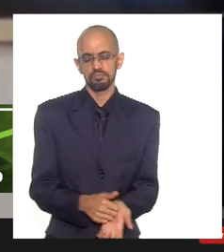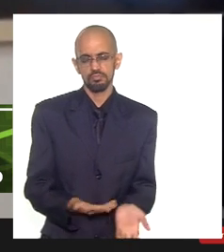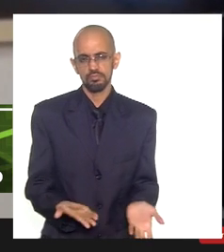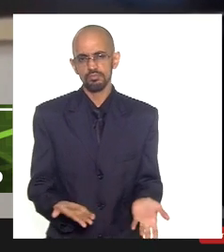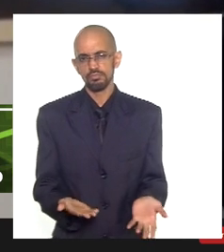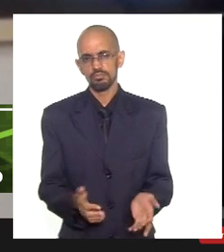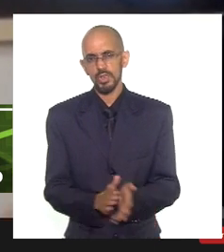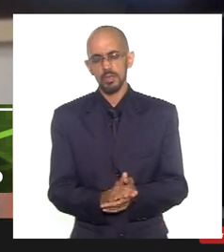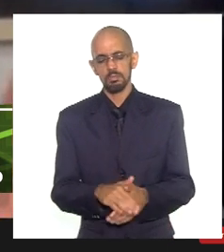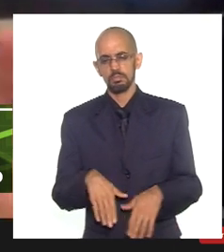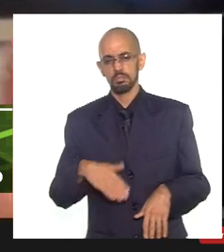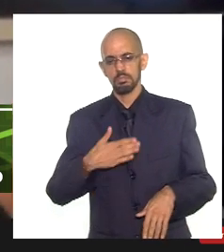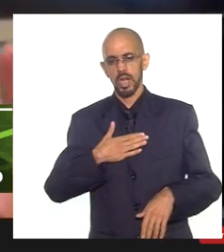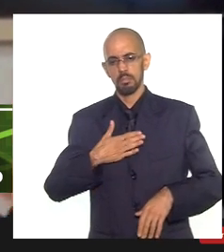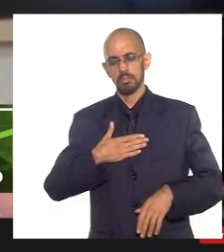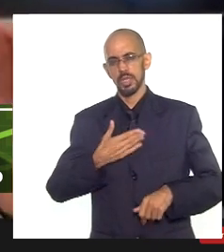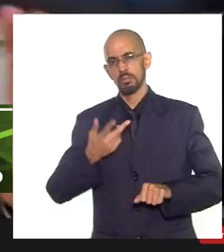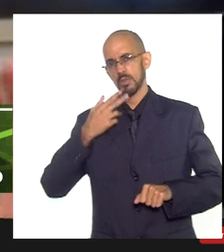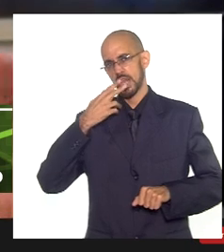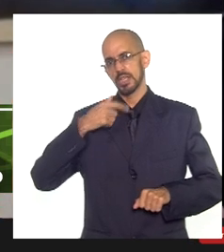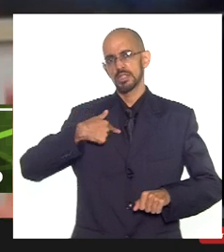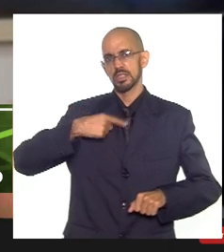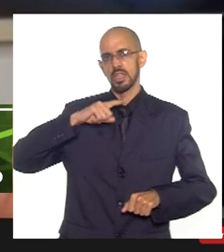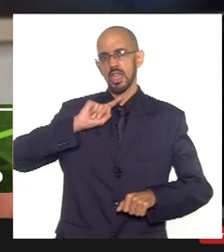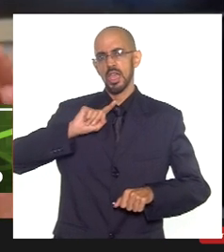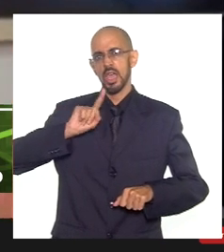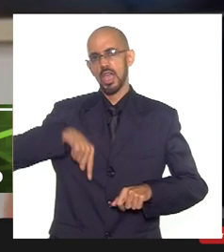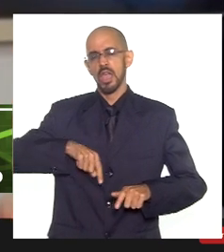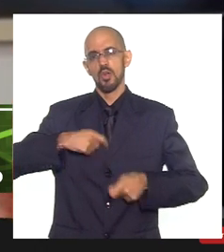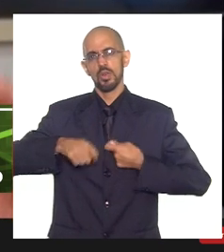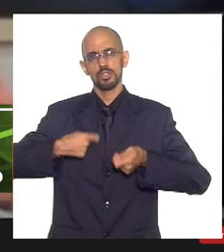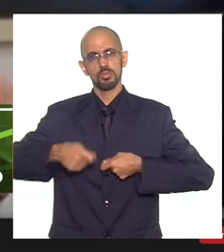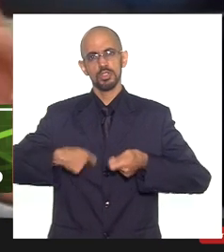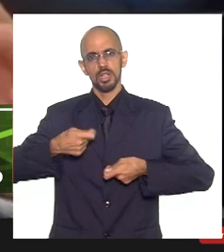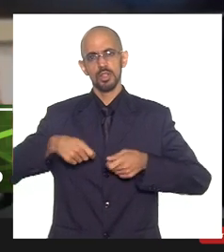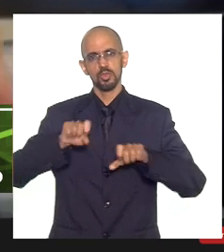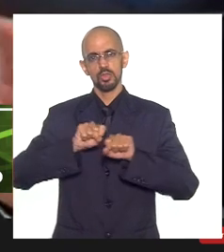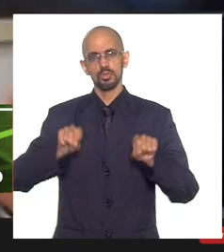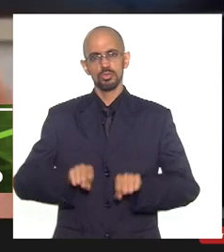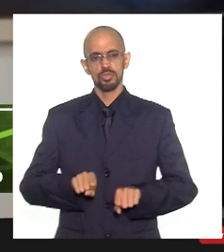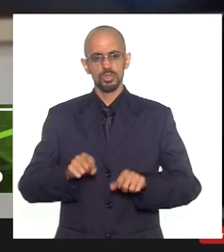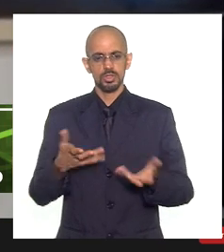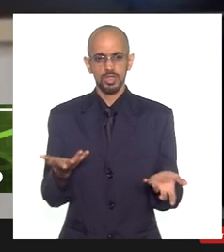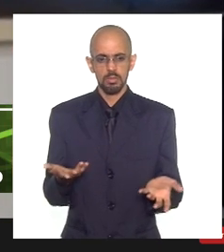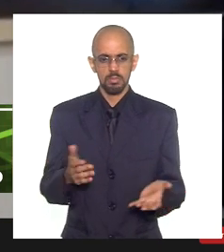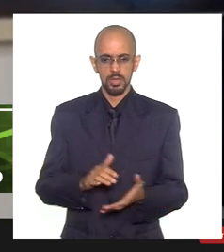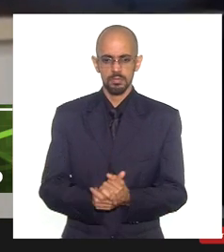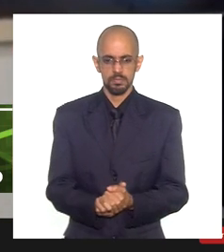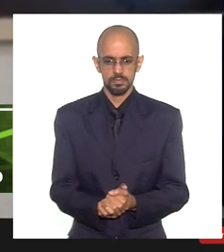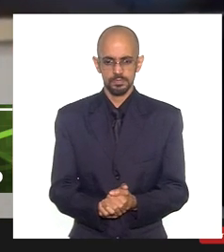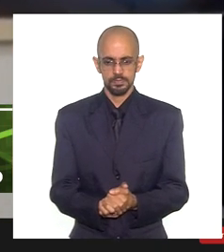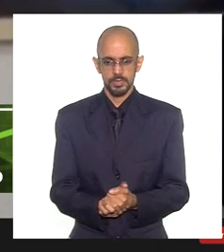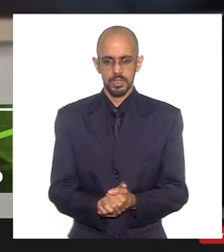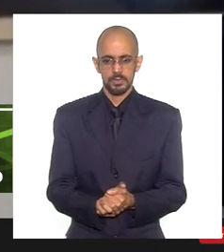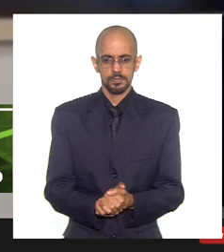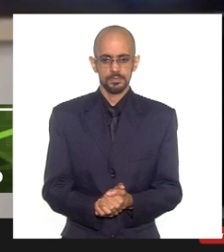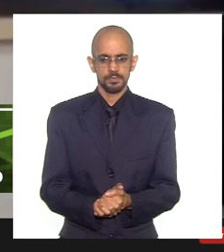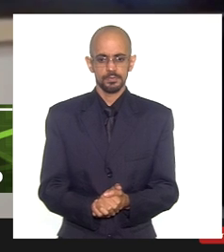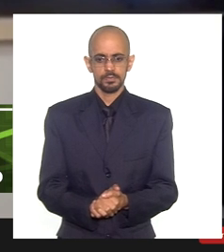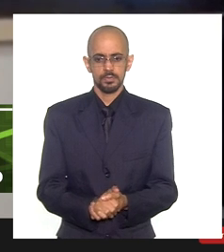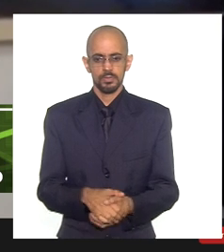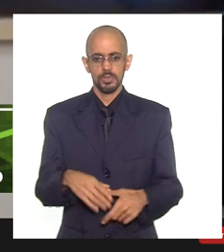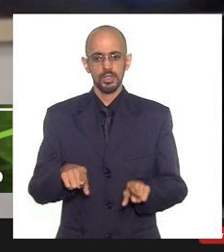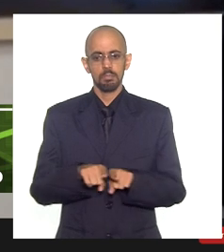que é pelos gestores realmente do sistema secretário de planejamento secretaria de fazenda e